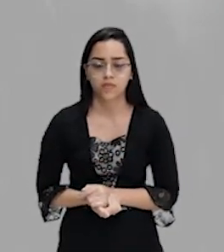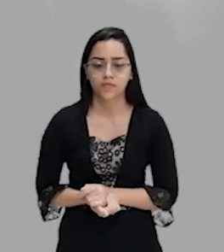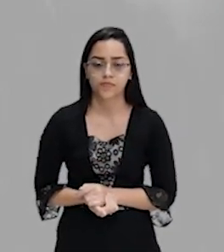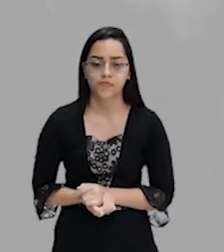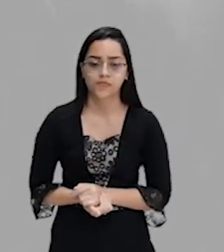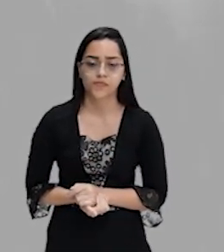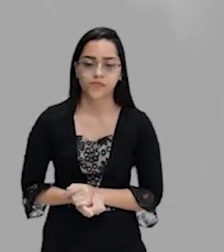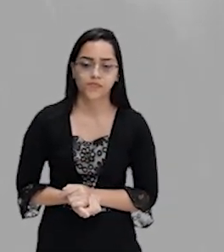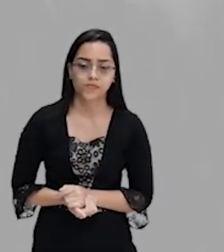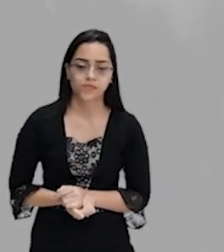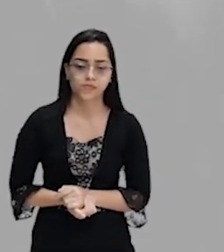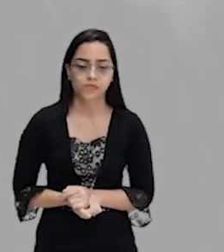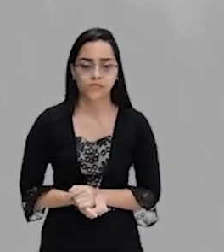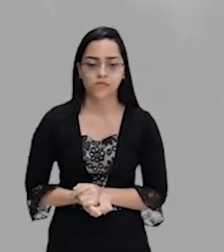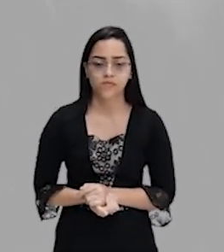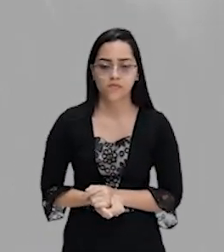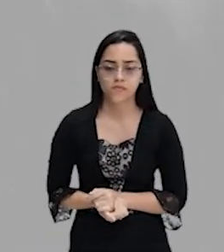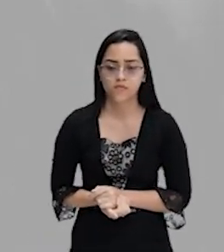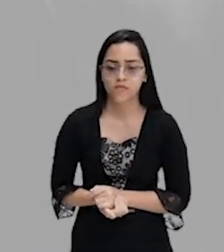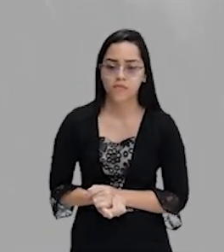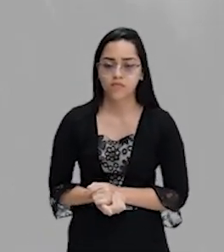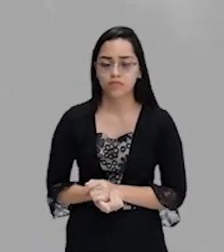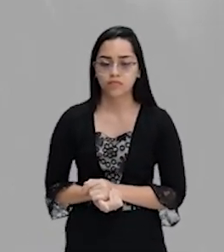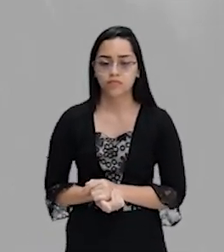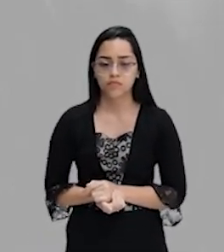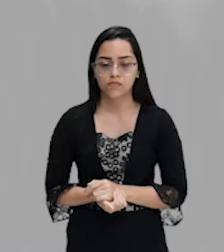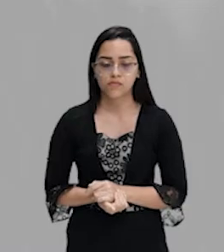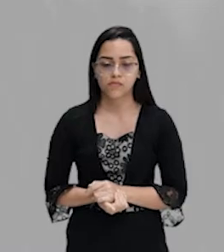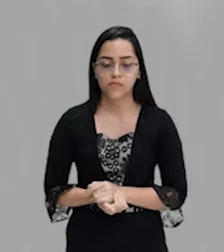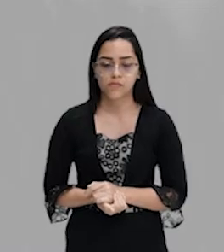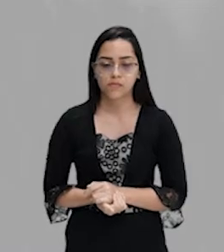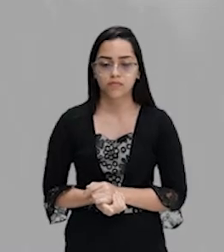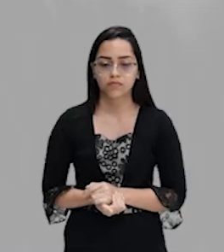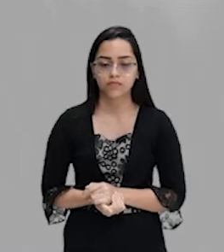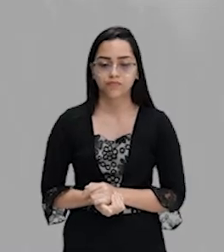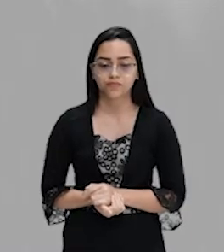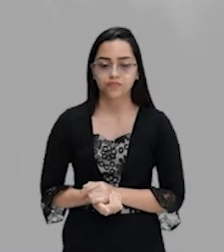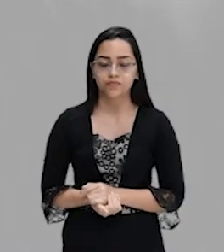vai de cerca de 1 a 100 nanotesla, tá certo?